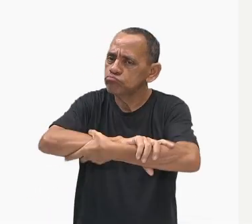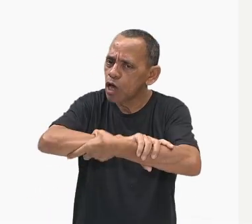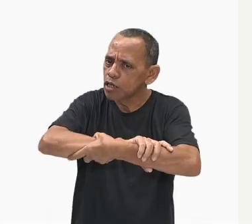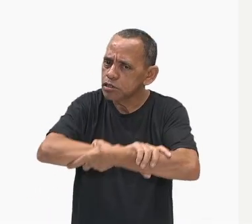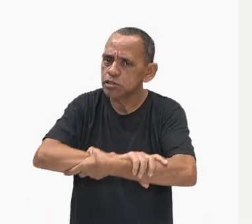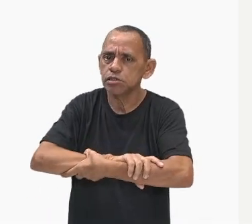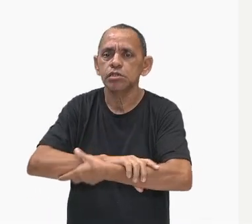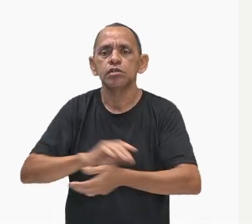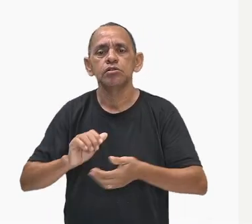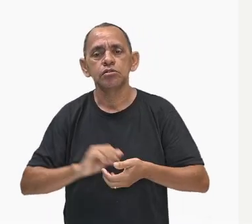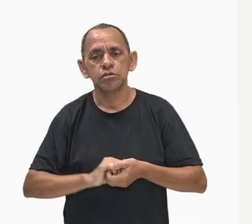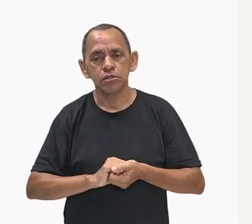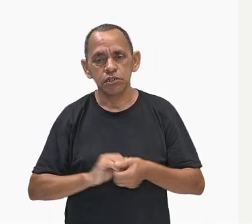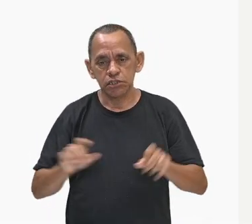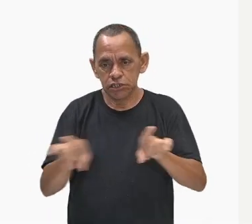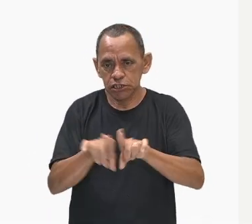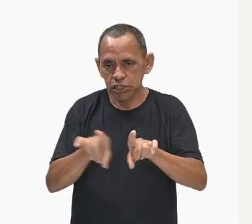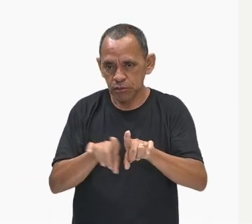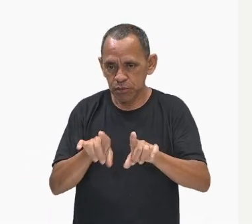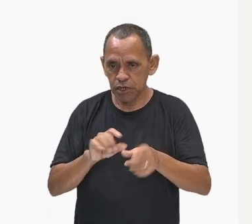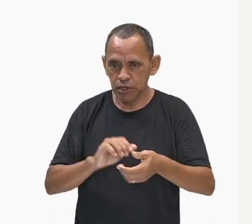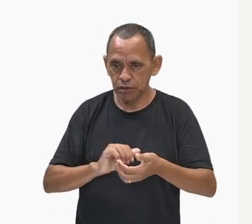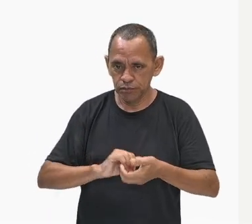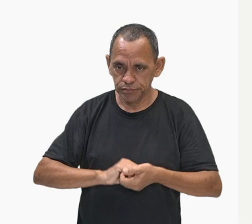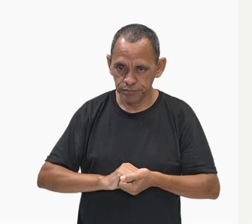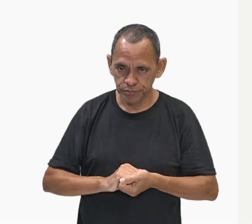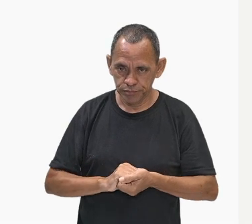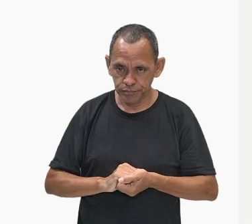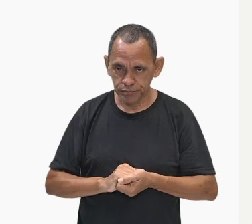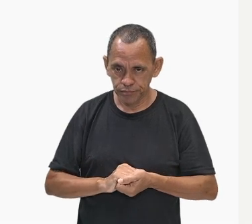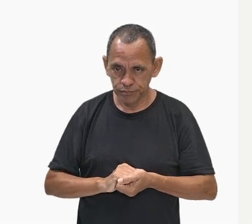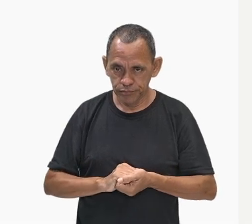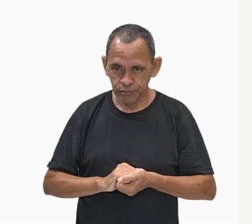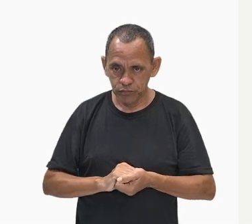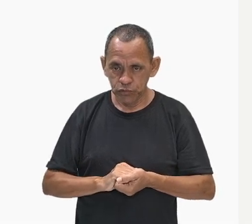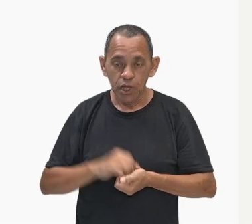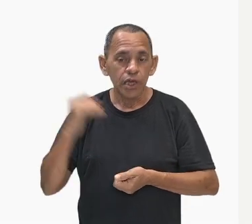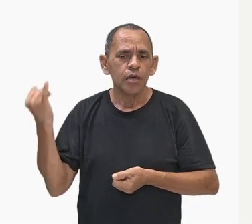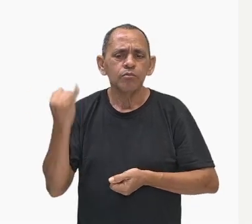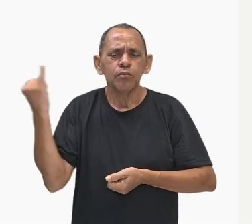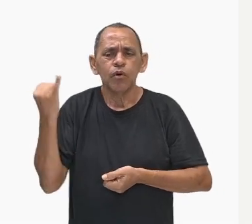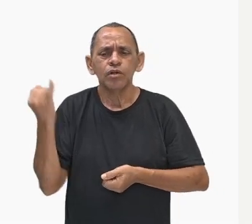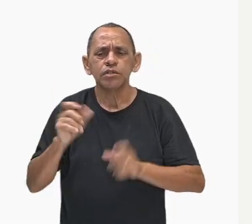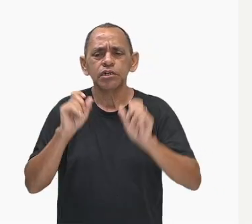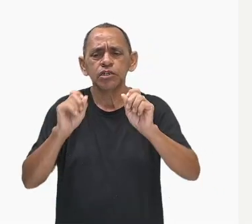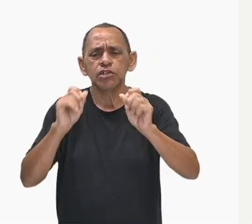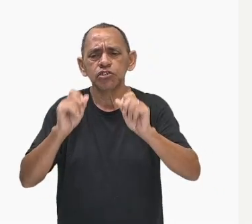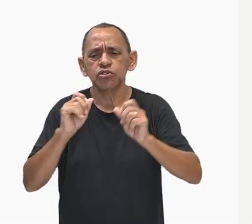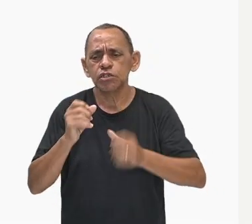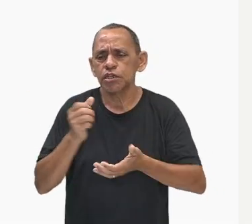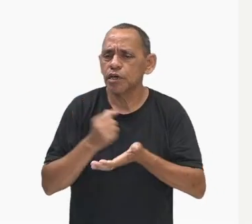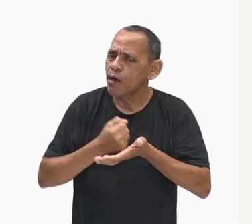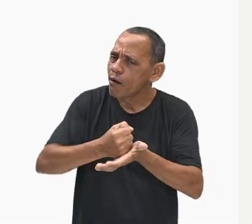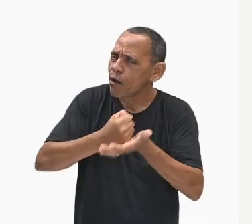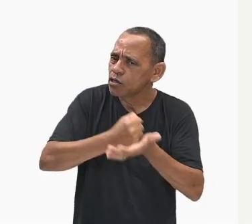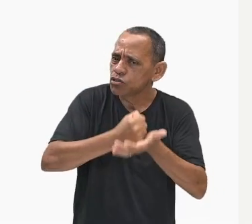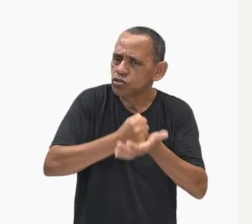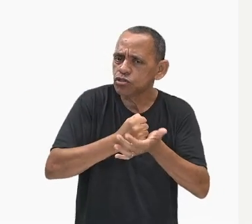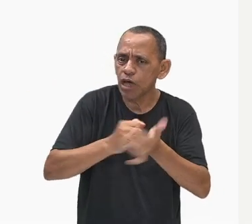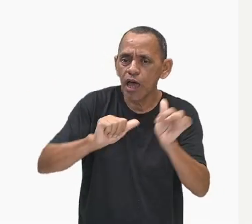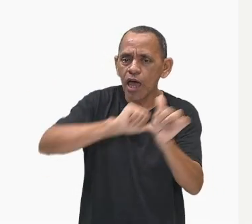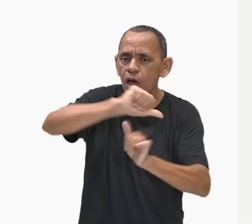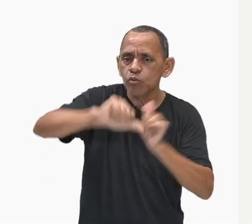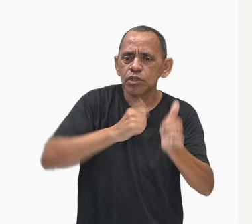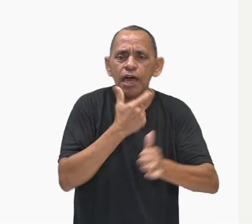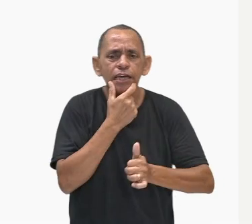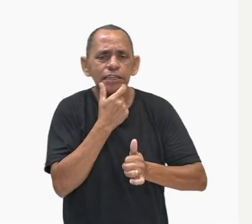Nesse momento, galera, em que acontece algo importante, um fato importante, que vai ajudar a transformar a Inglaterra